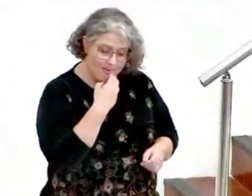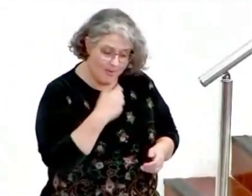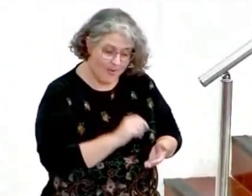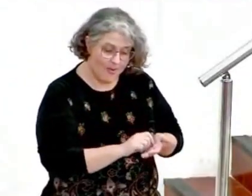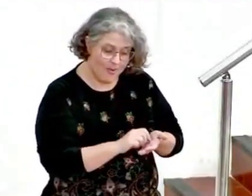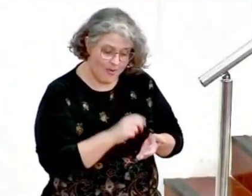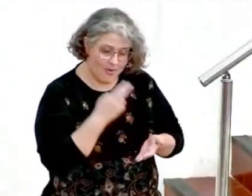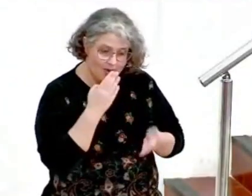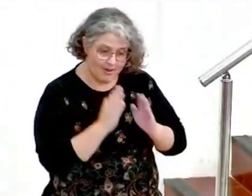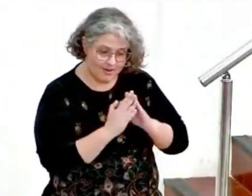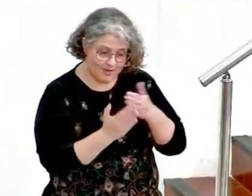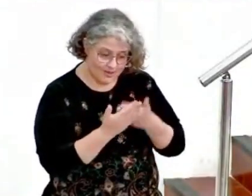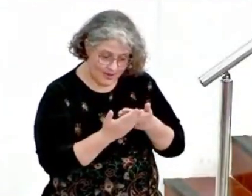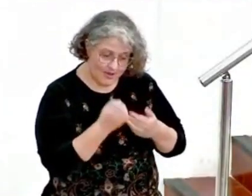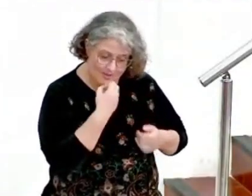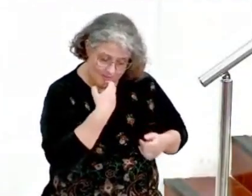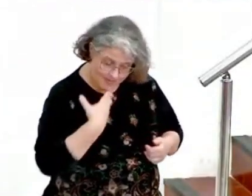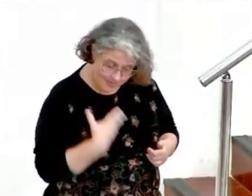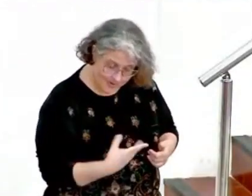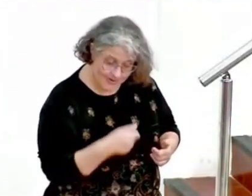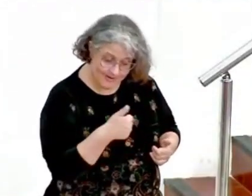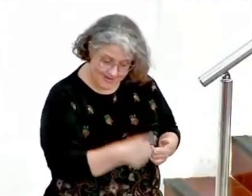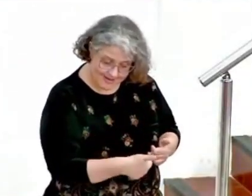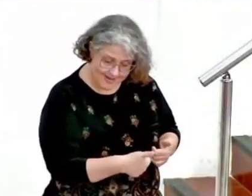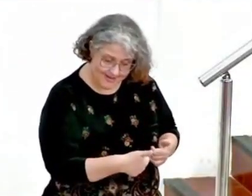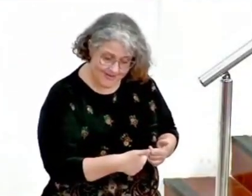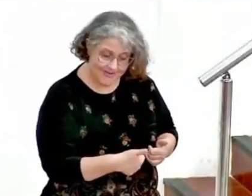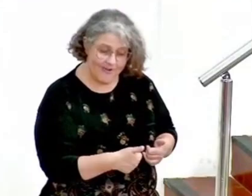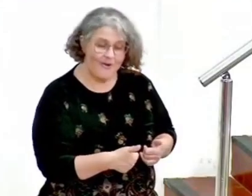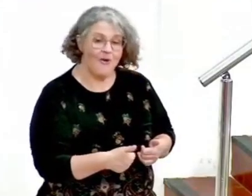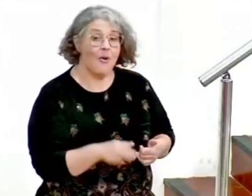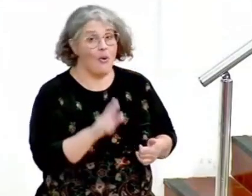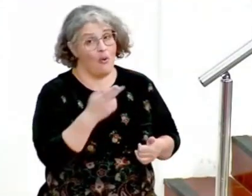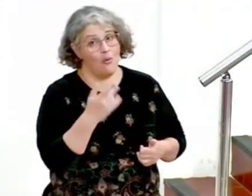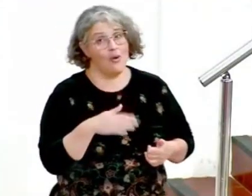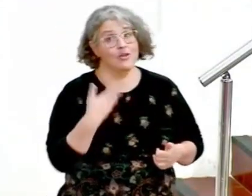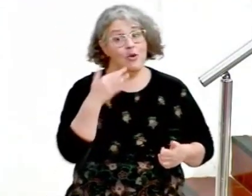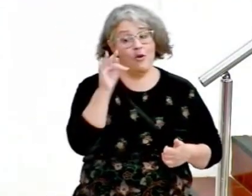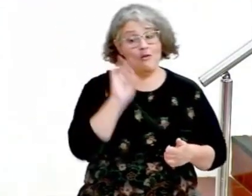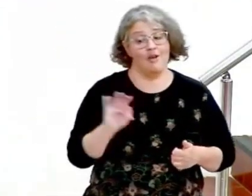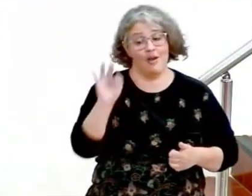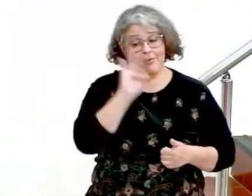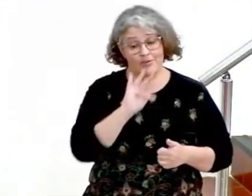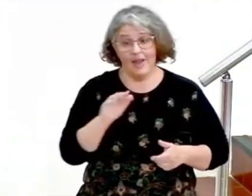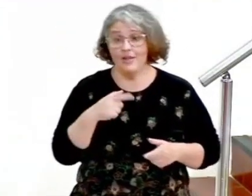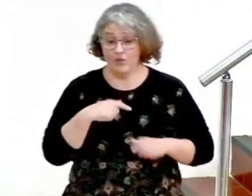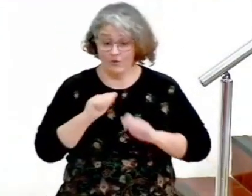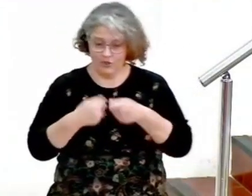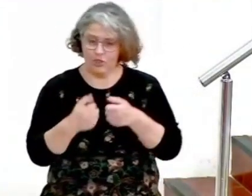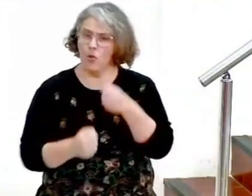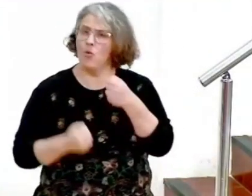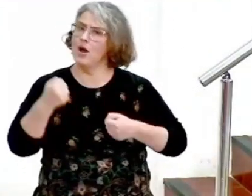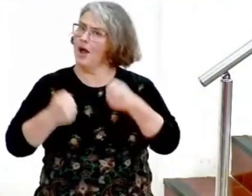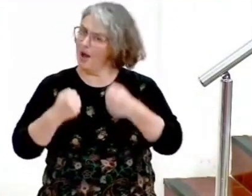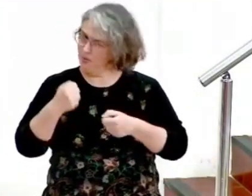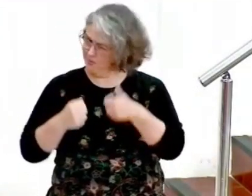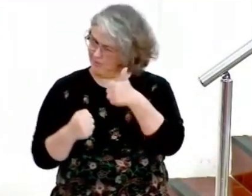bicicleta, eu vou te dar... Né, se você passar na faculdade ou terminar a faculdade, eu vou te dar um carro. Tem alguns que são mais evoluídos, né?